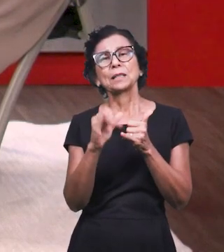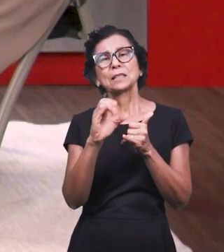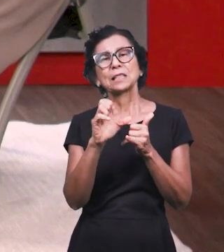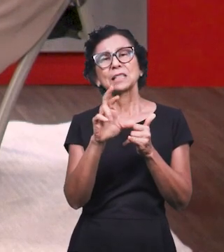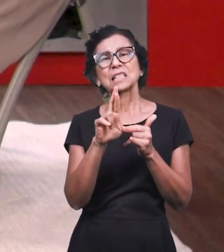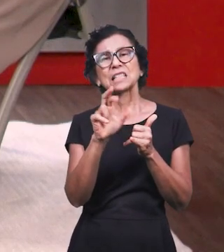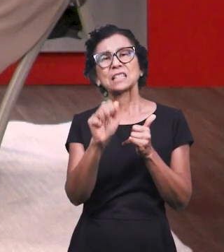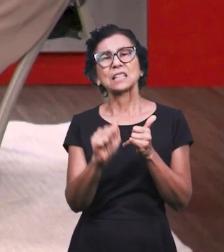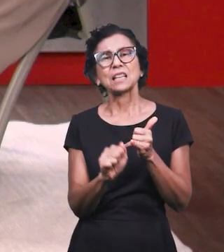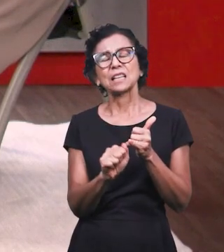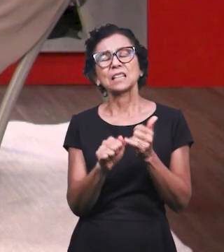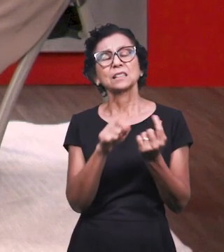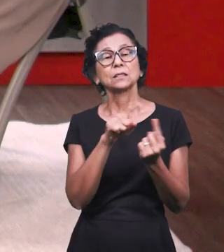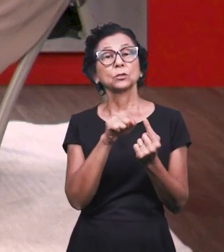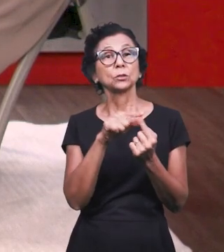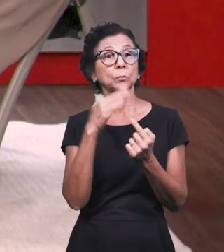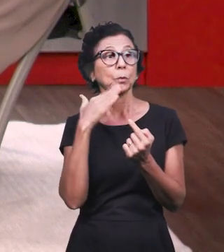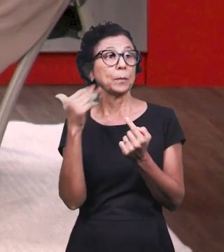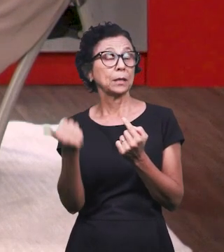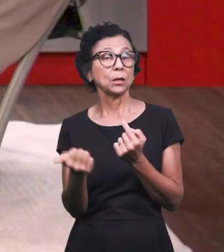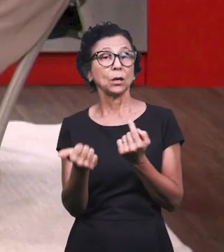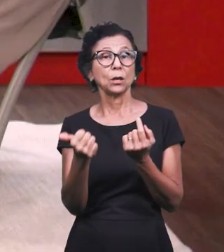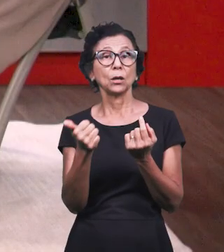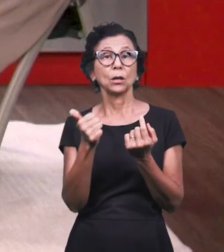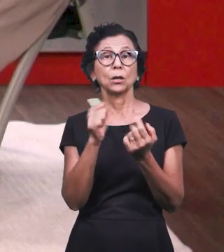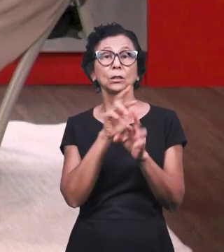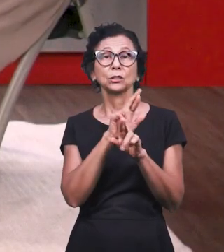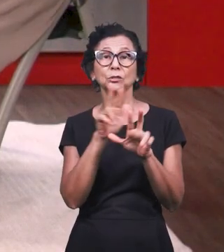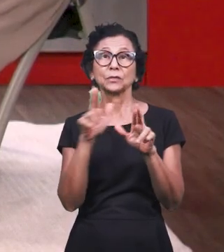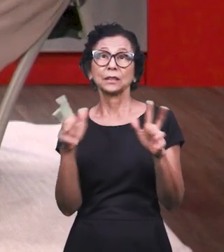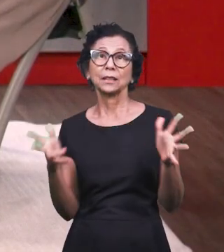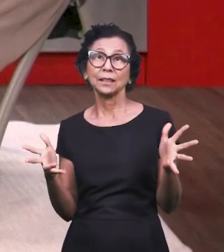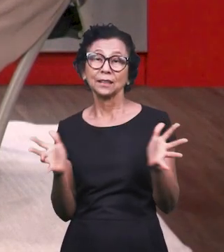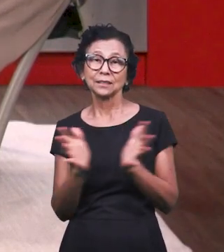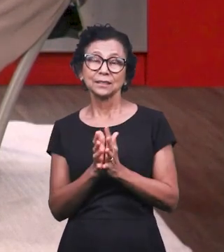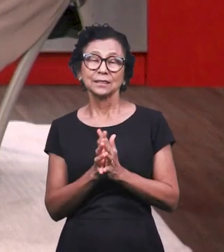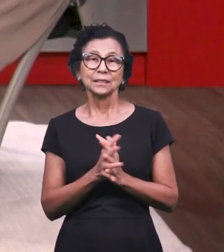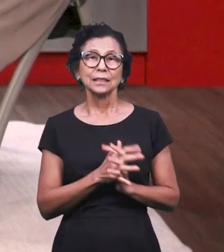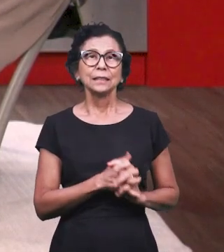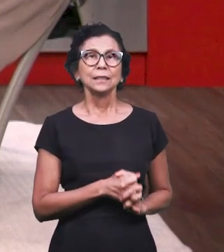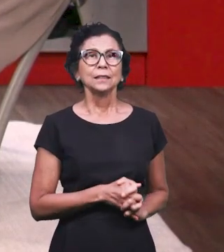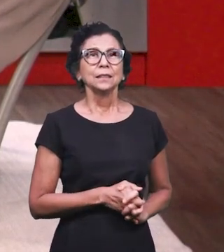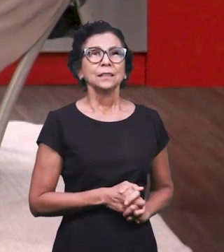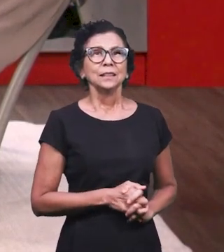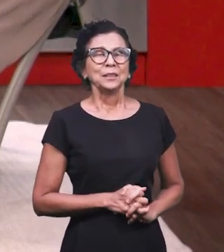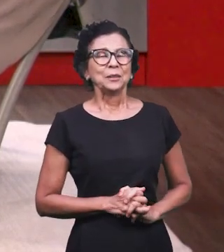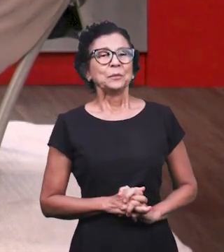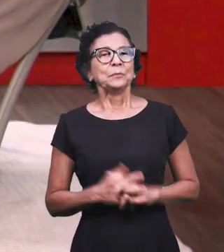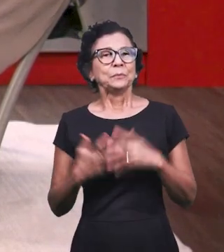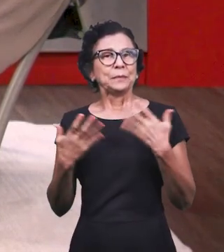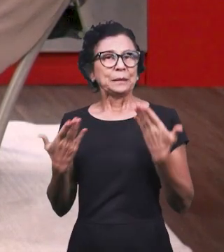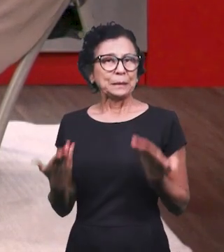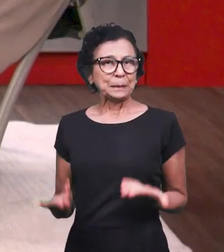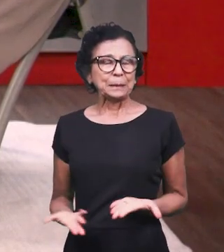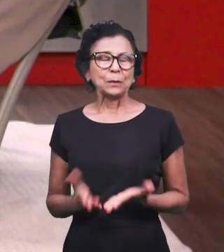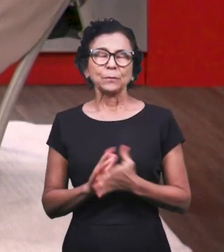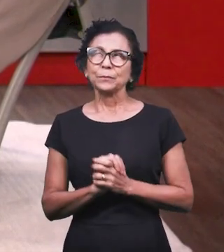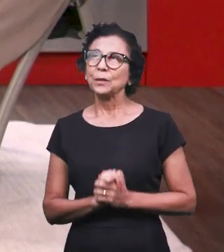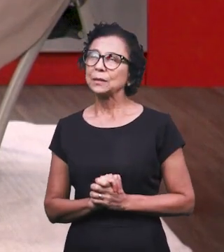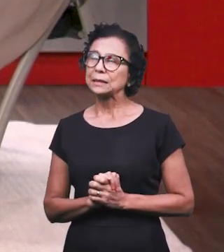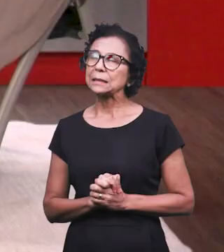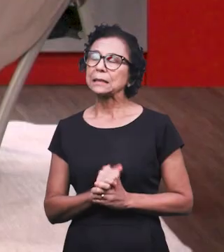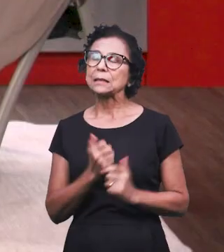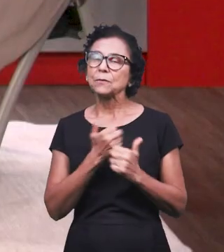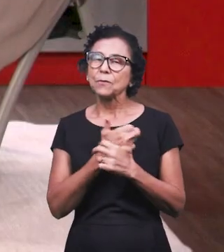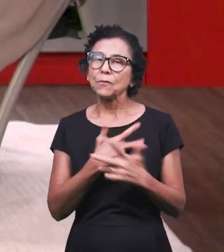é o melhor tipo? Qual é a diferença entre eles? O bacana do mercado poder oferecer tudo isso é porque pessoas